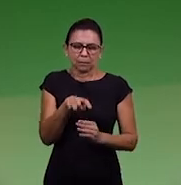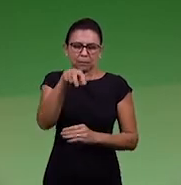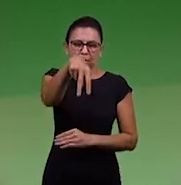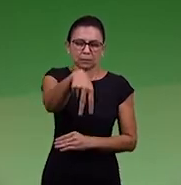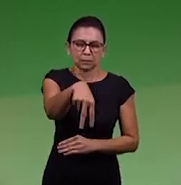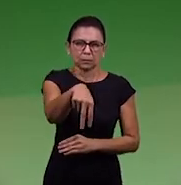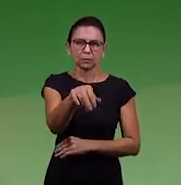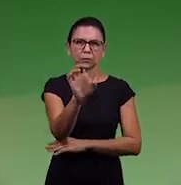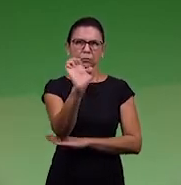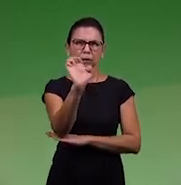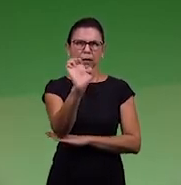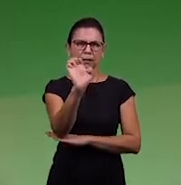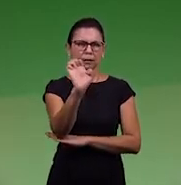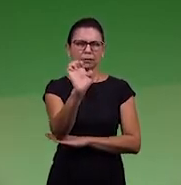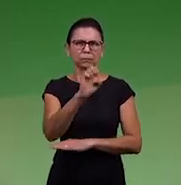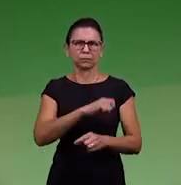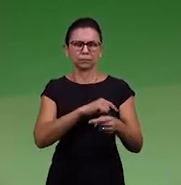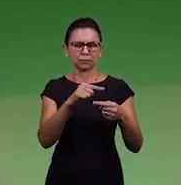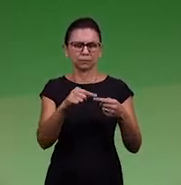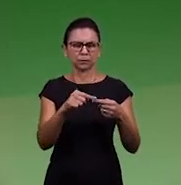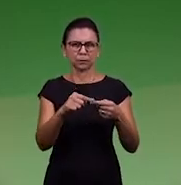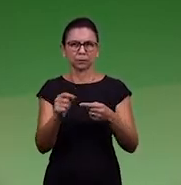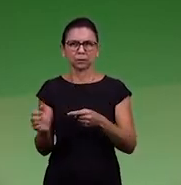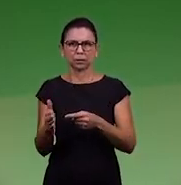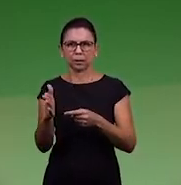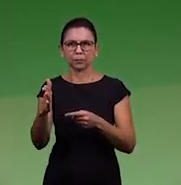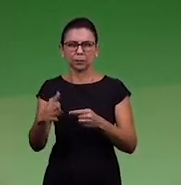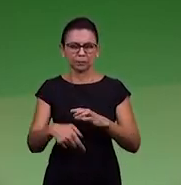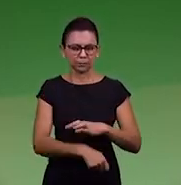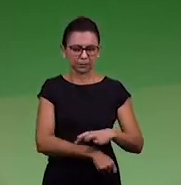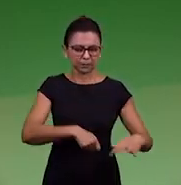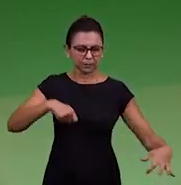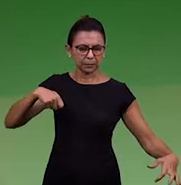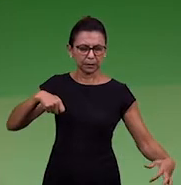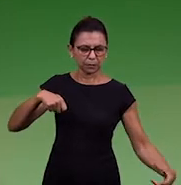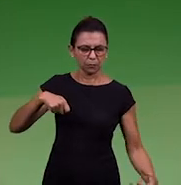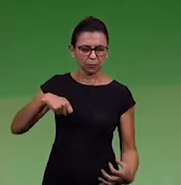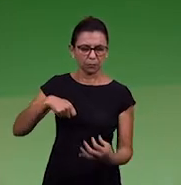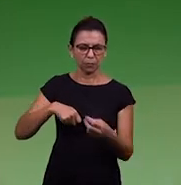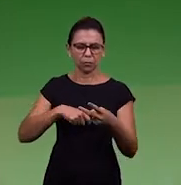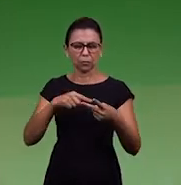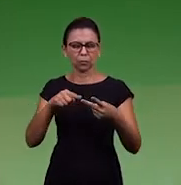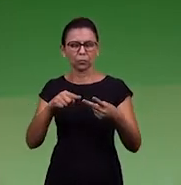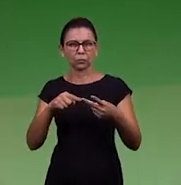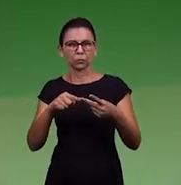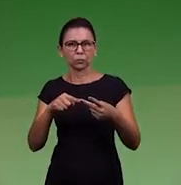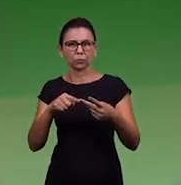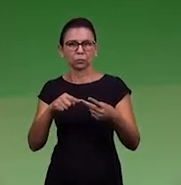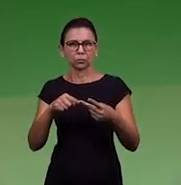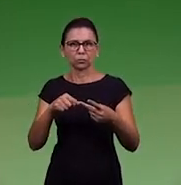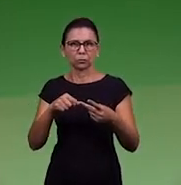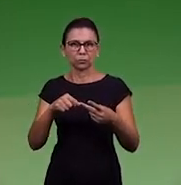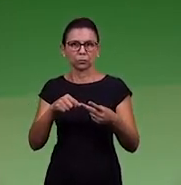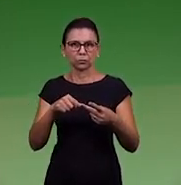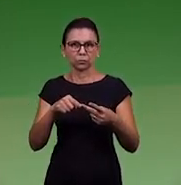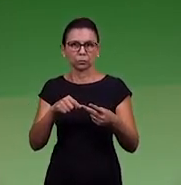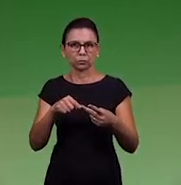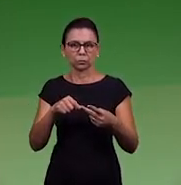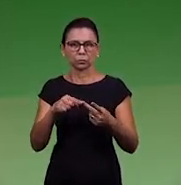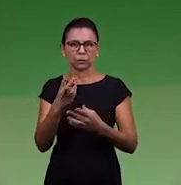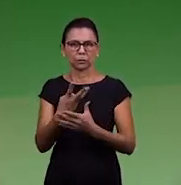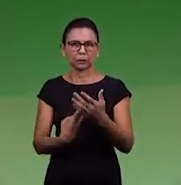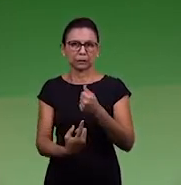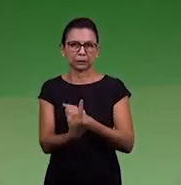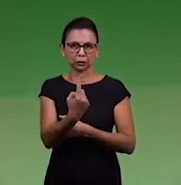aqui, esses três elementos, o caminho, a espada e o fogo, tipificando a Trindade. Mas